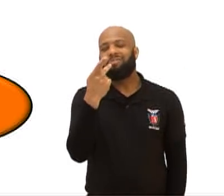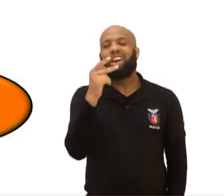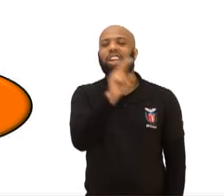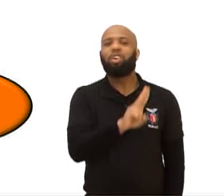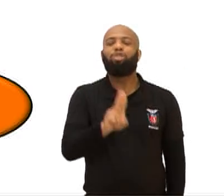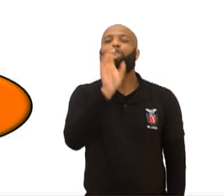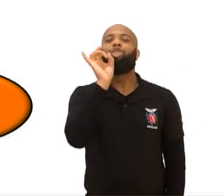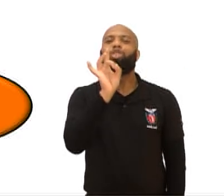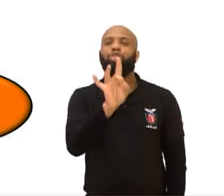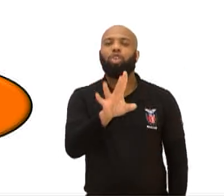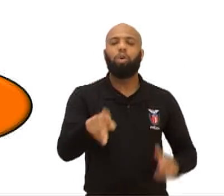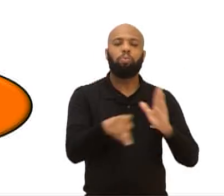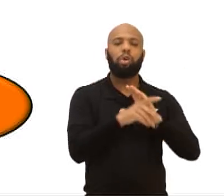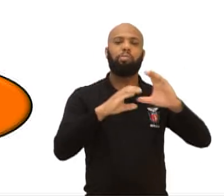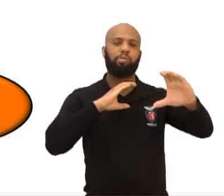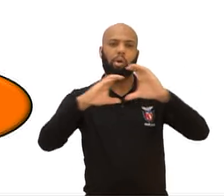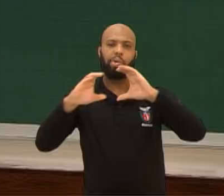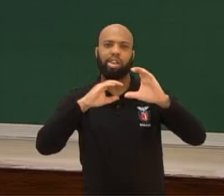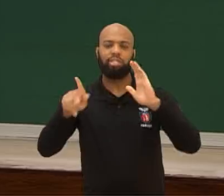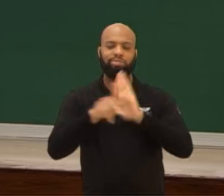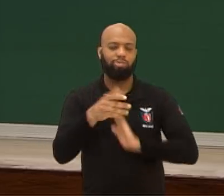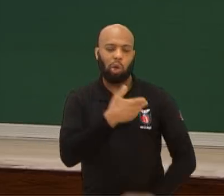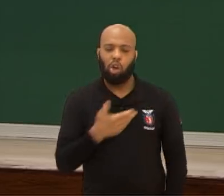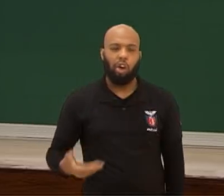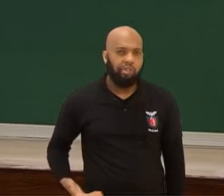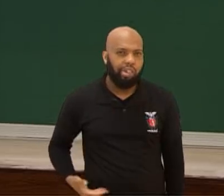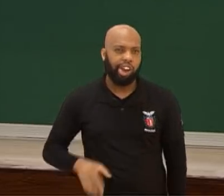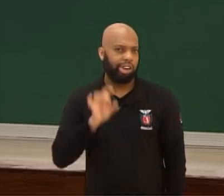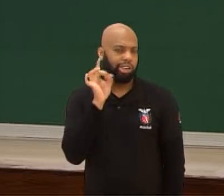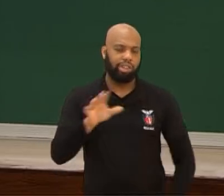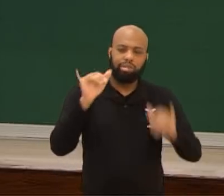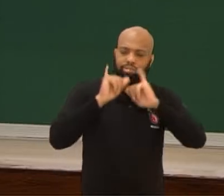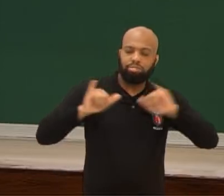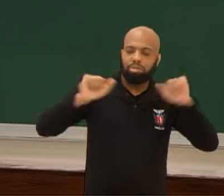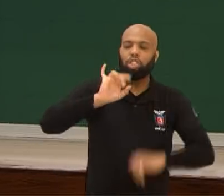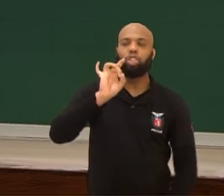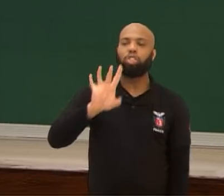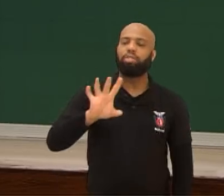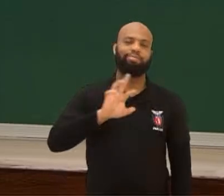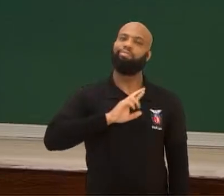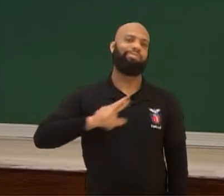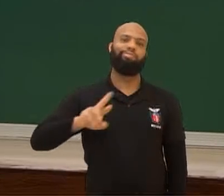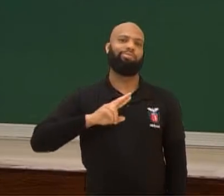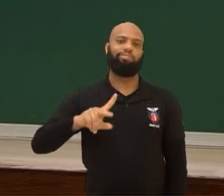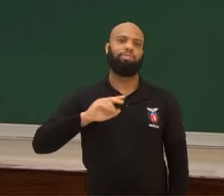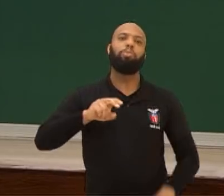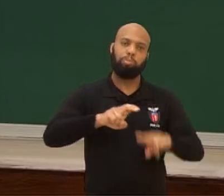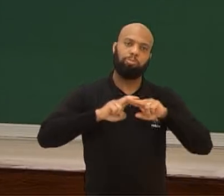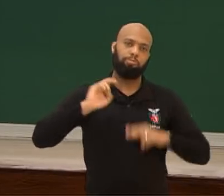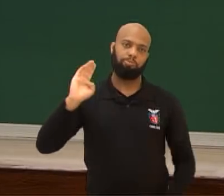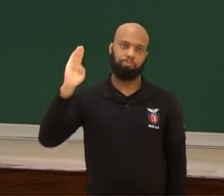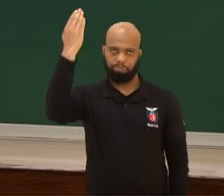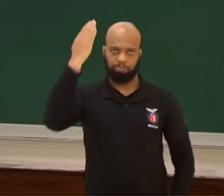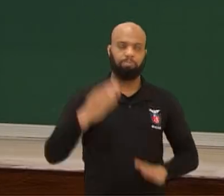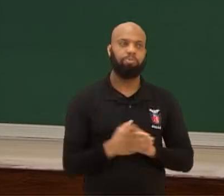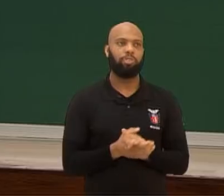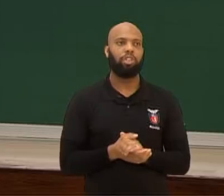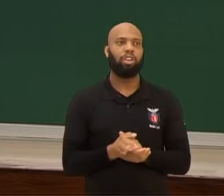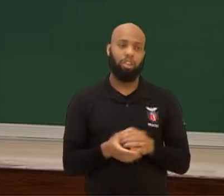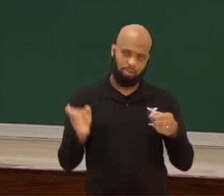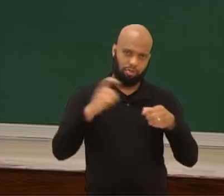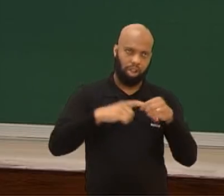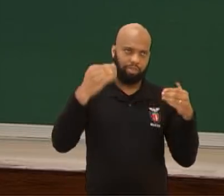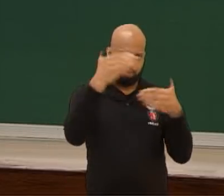usado apenas como meio de comunicação para repassar informações sobre os governos de diferentes países. Vamos voltar um pouquinho